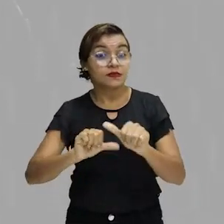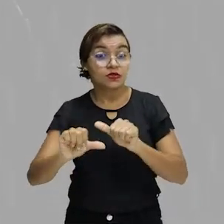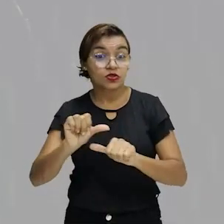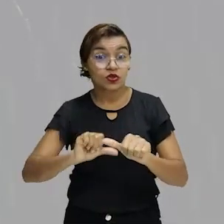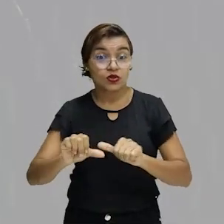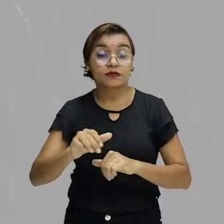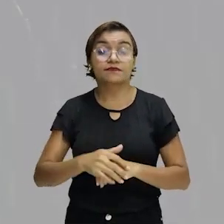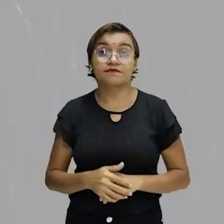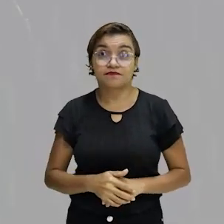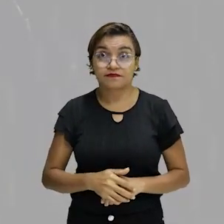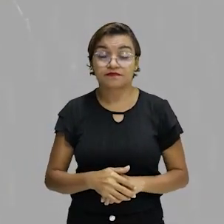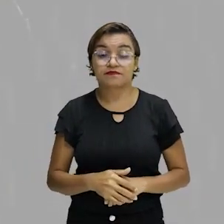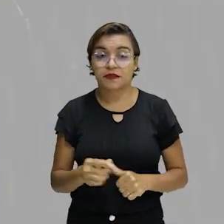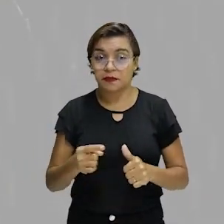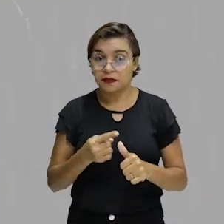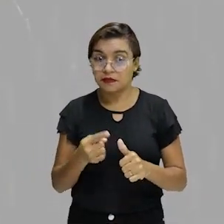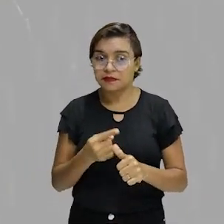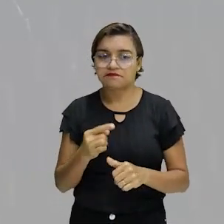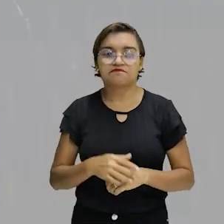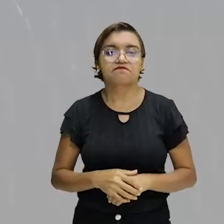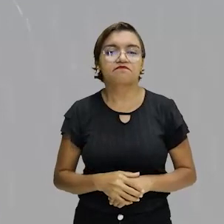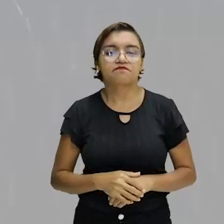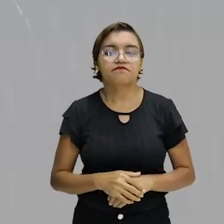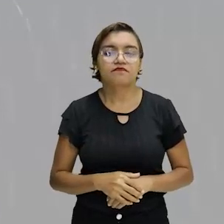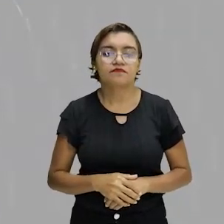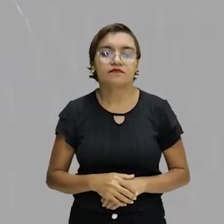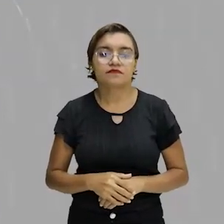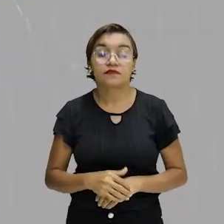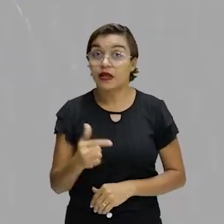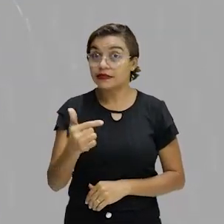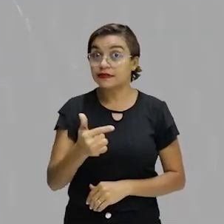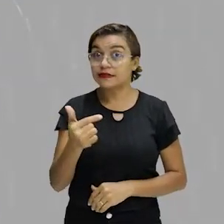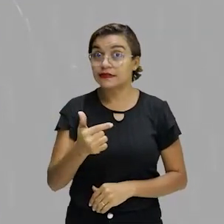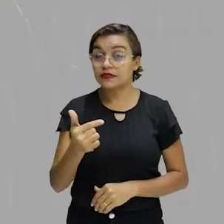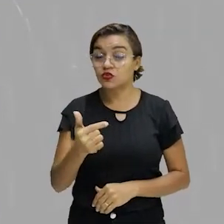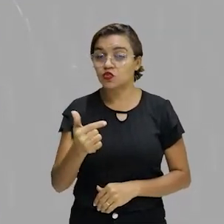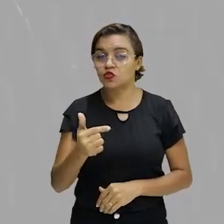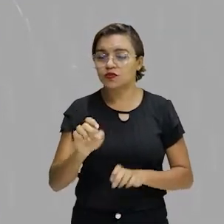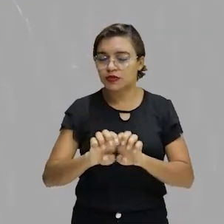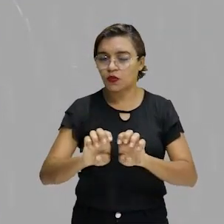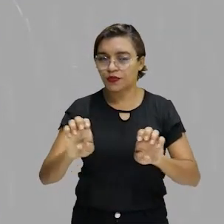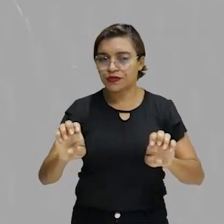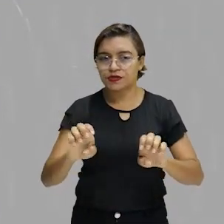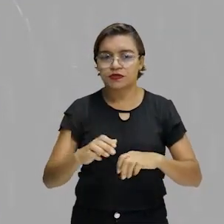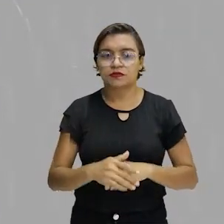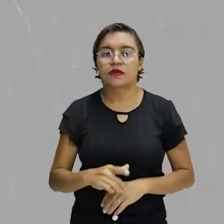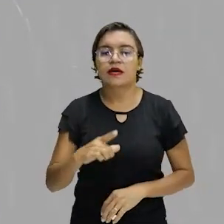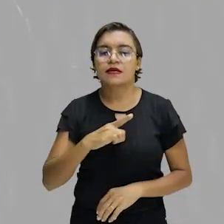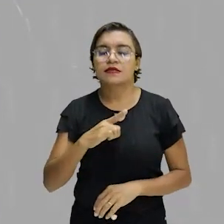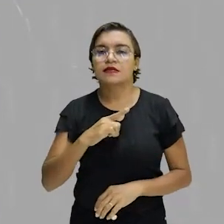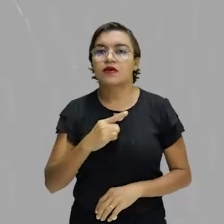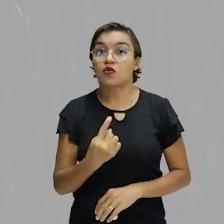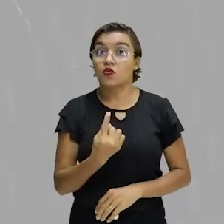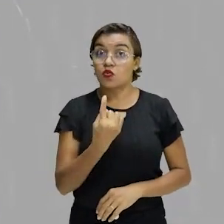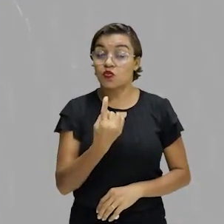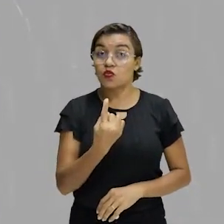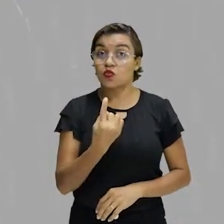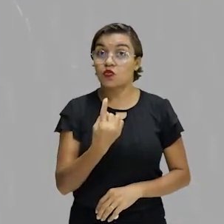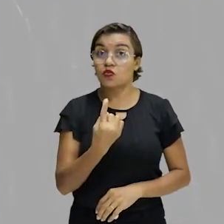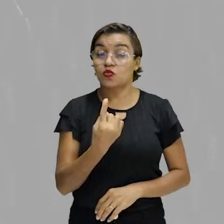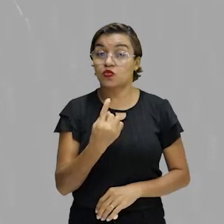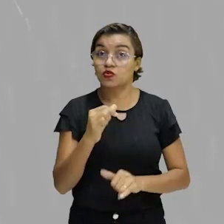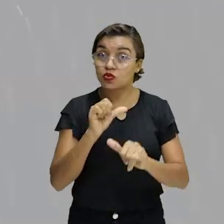reação de deslocamento olhando a segunda equação Eu tenho um único reagente né